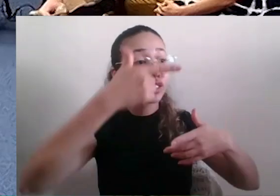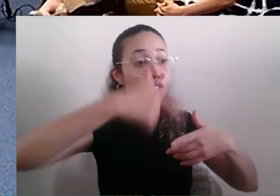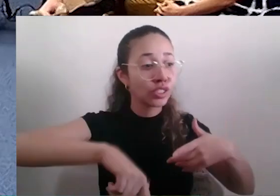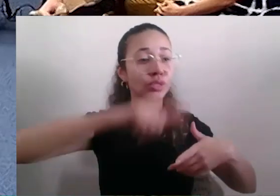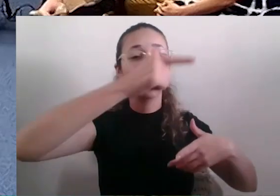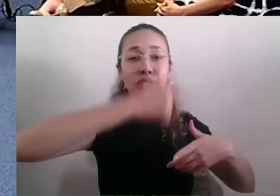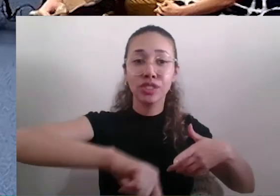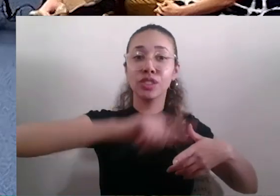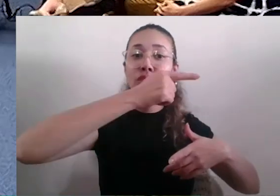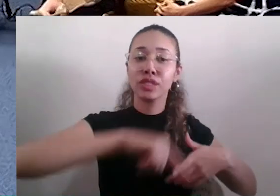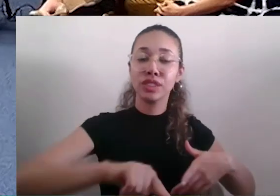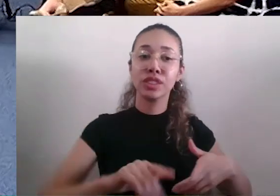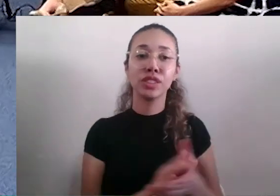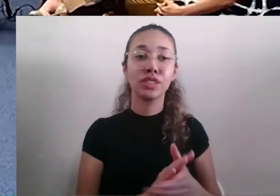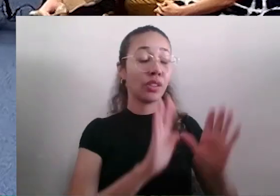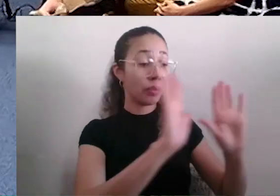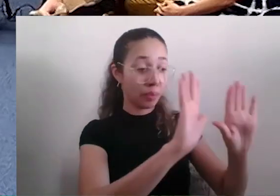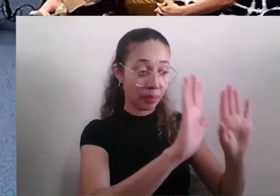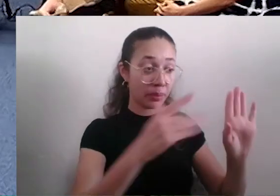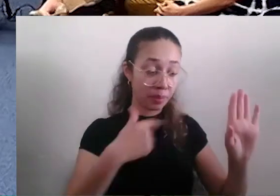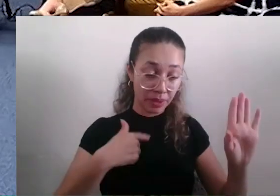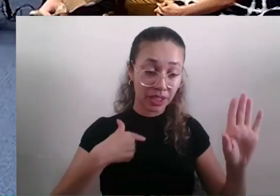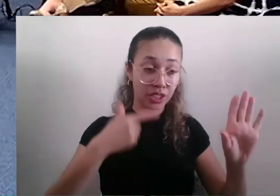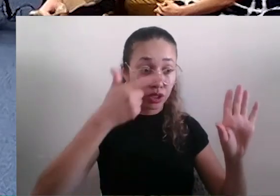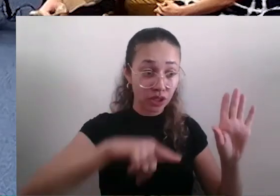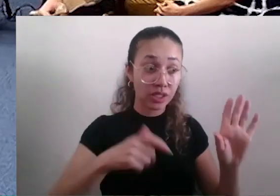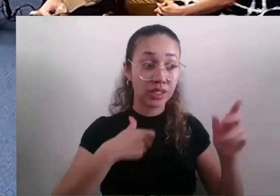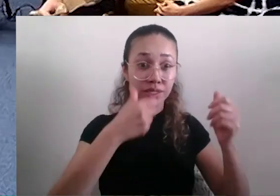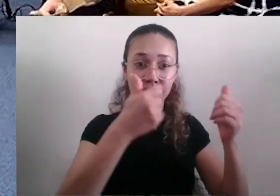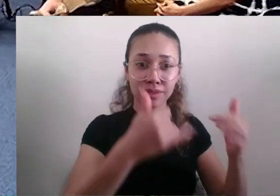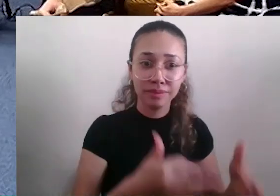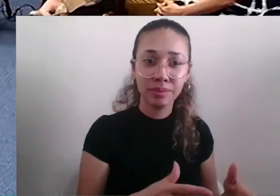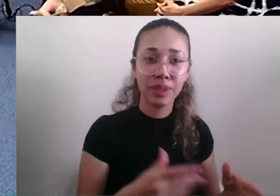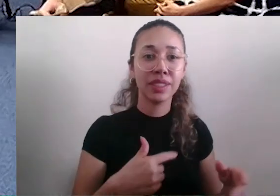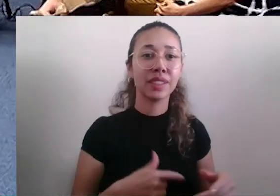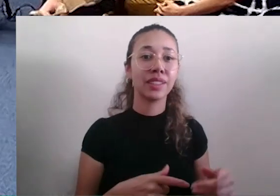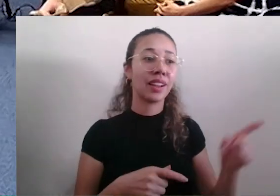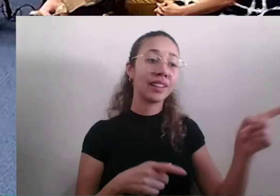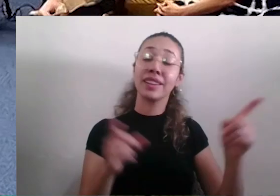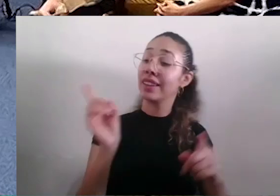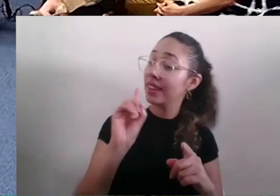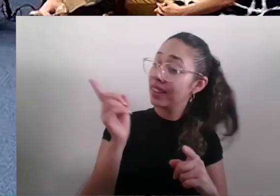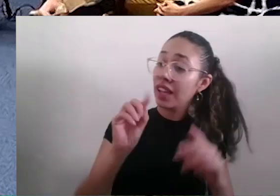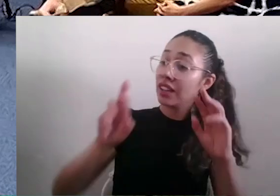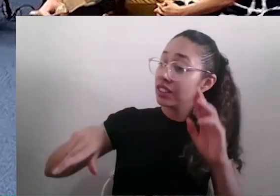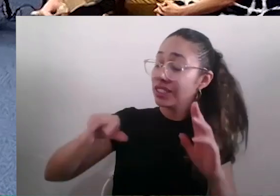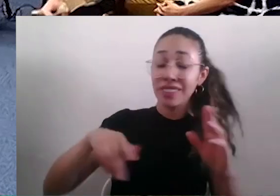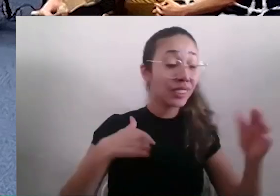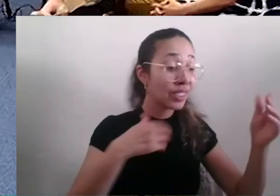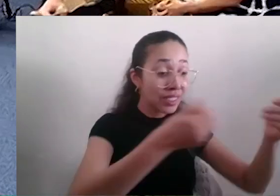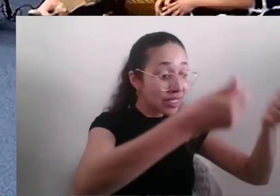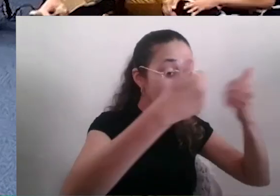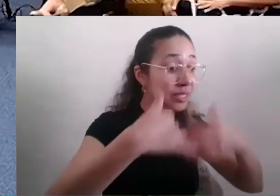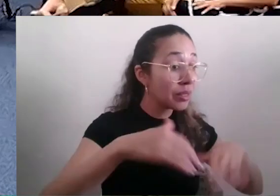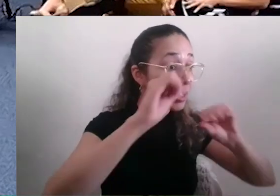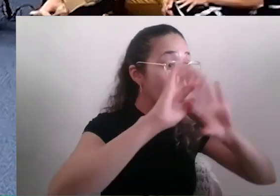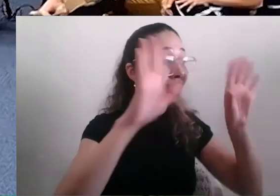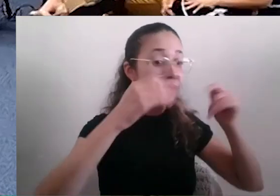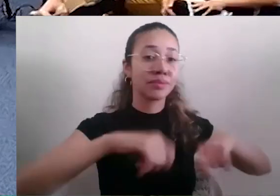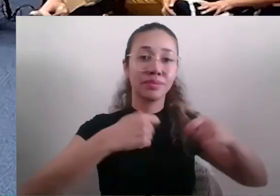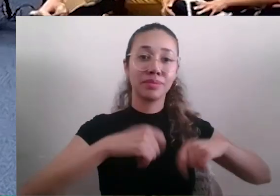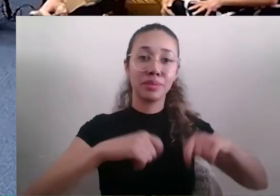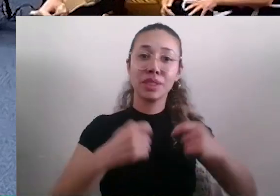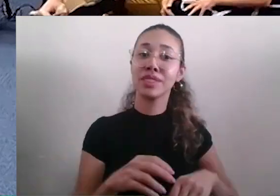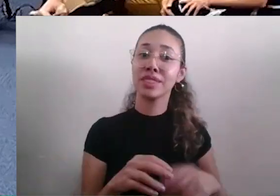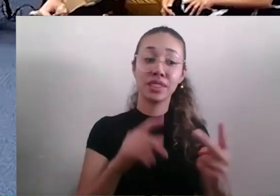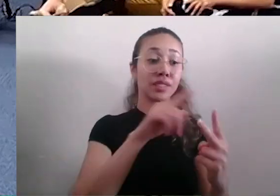dizia então pera aí deixa eu repetir para ver se eu entendi aí eu dizia não sei que não sei que el dizia assim não não é isso então di Então me explica o que que é mas assim entrevistas de